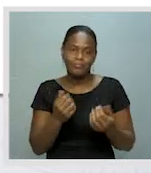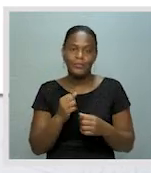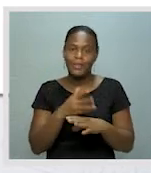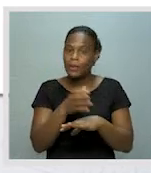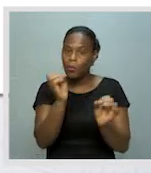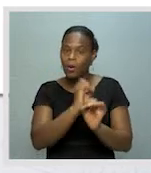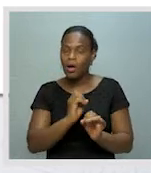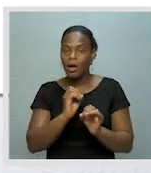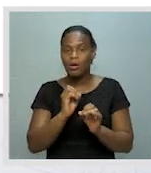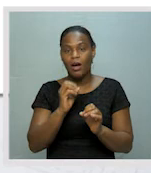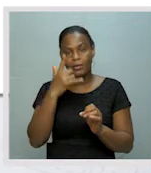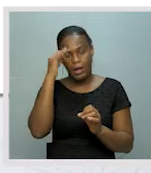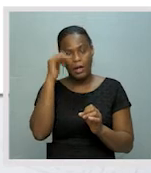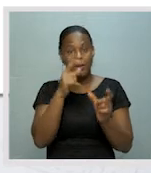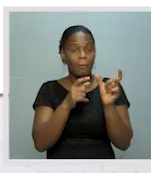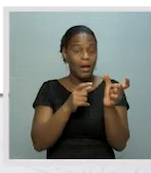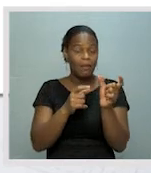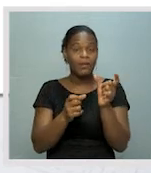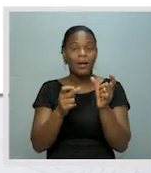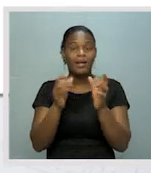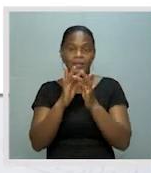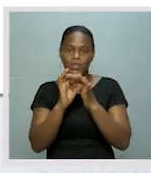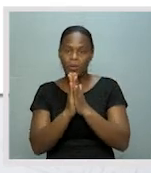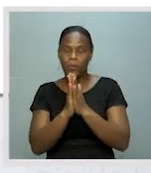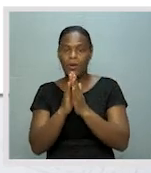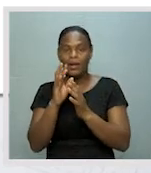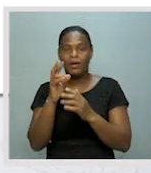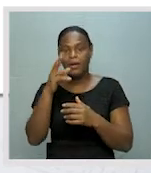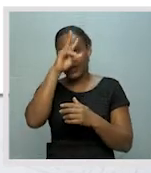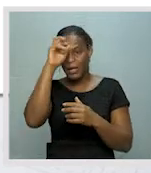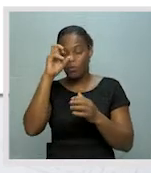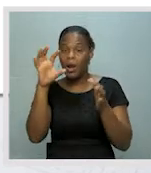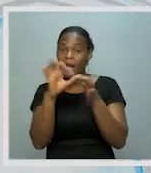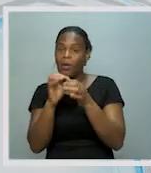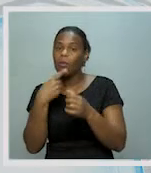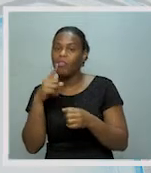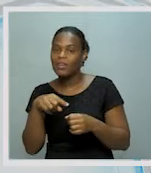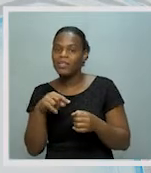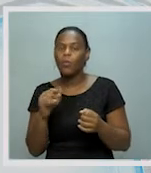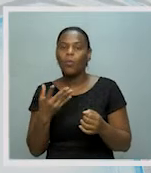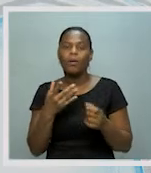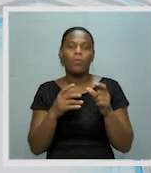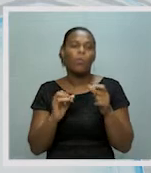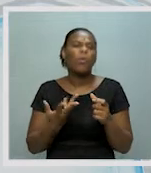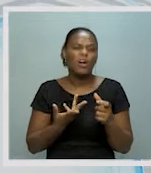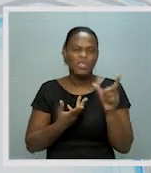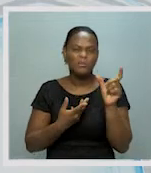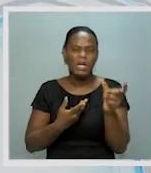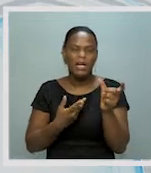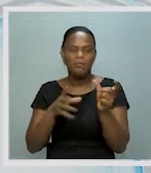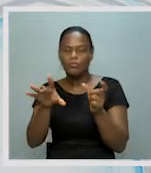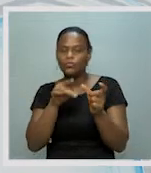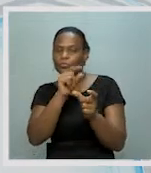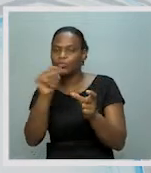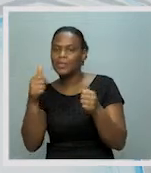última linha, etimologicamente, a religião veio do grego religar. Então, qual é ou quais são